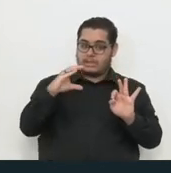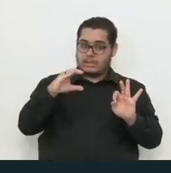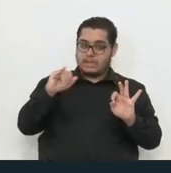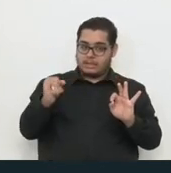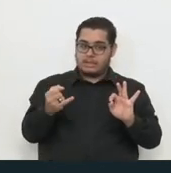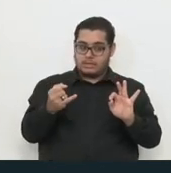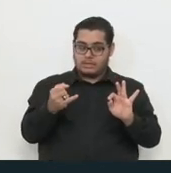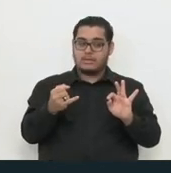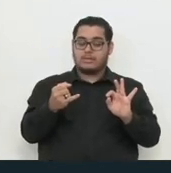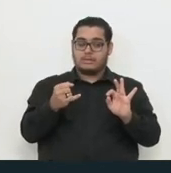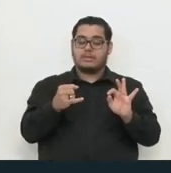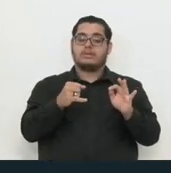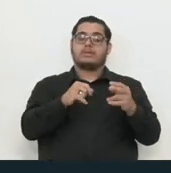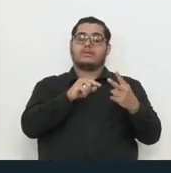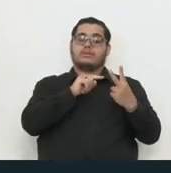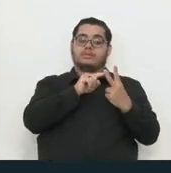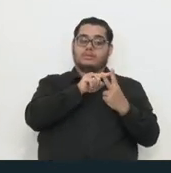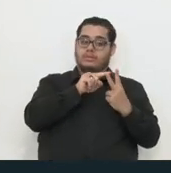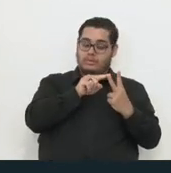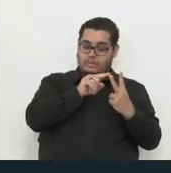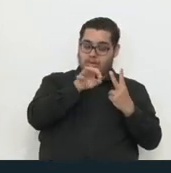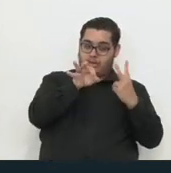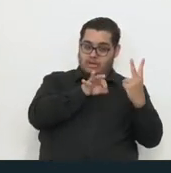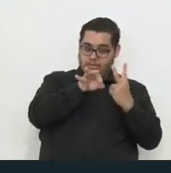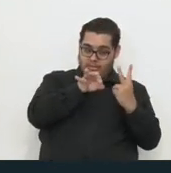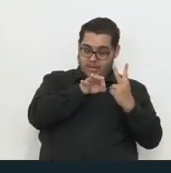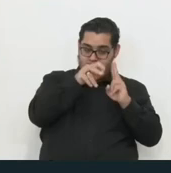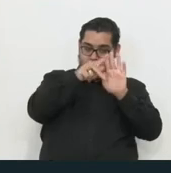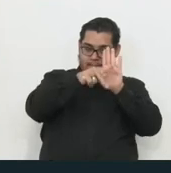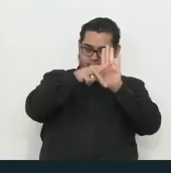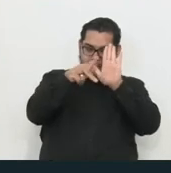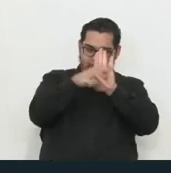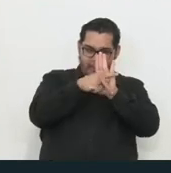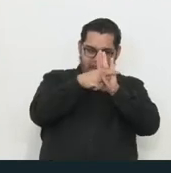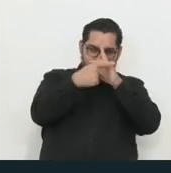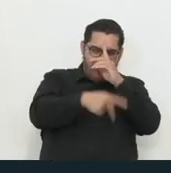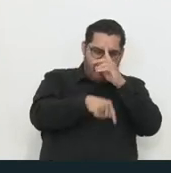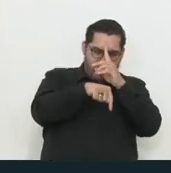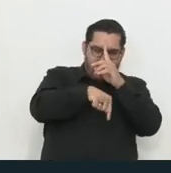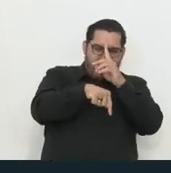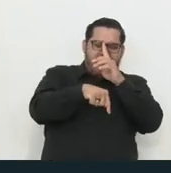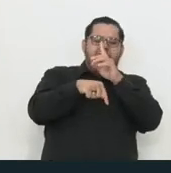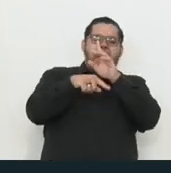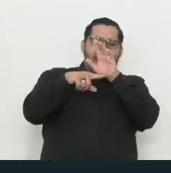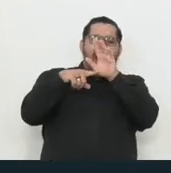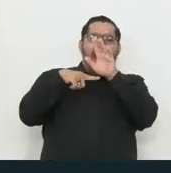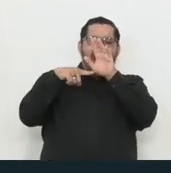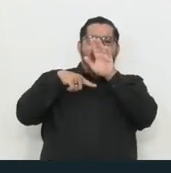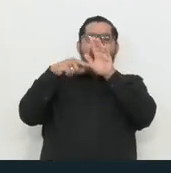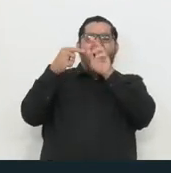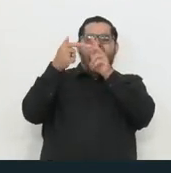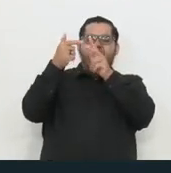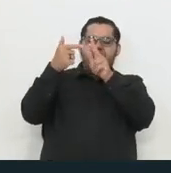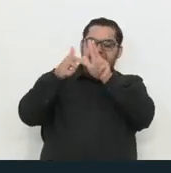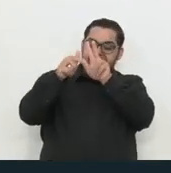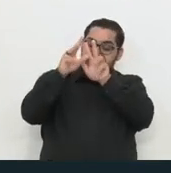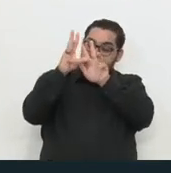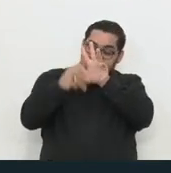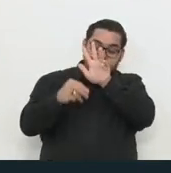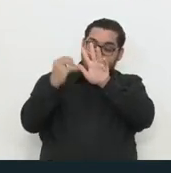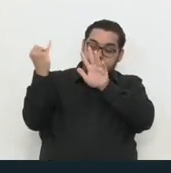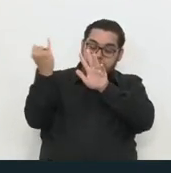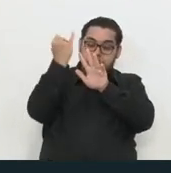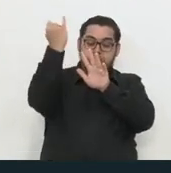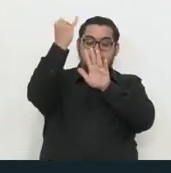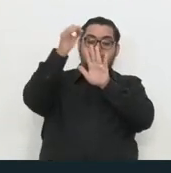desta legislatura que são de extrema importância não que os demais não serão pautados mas nós sabemos que todos